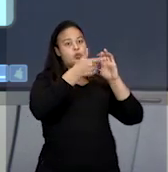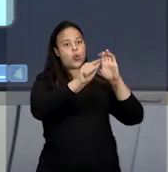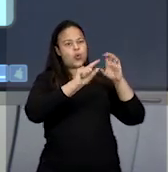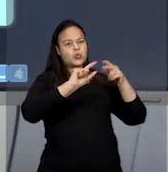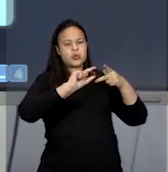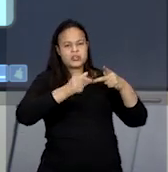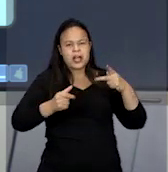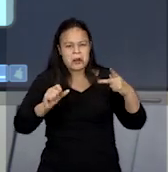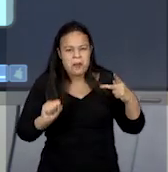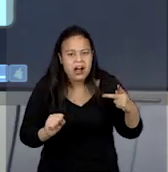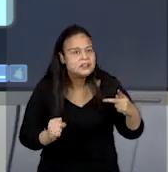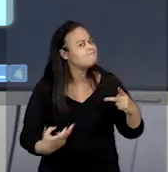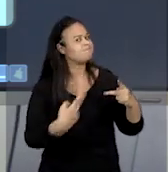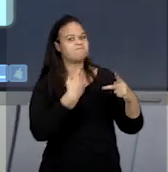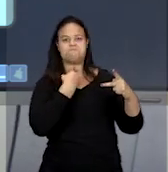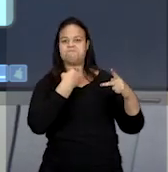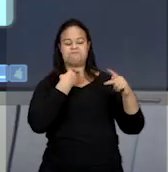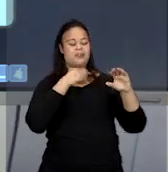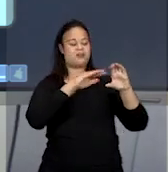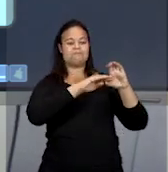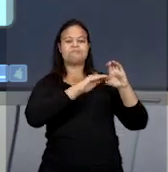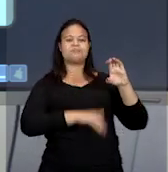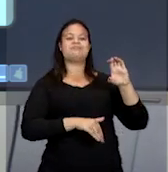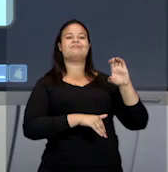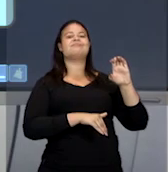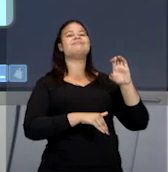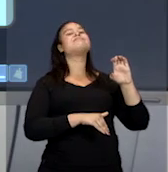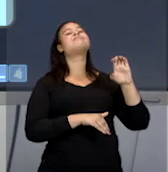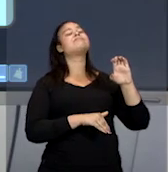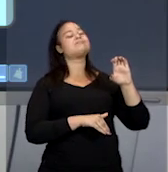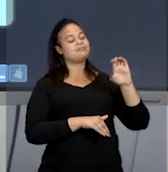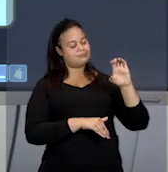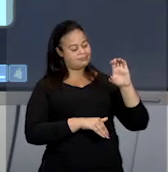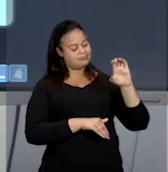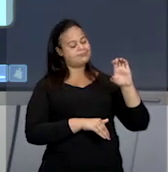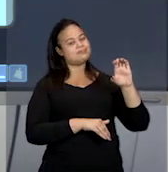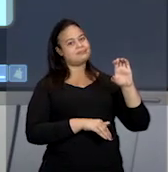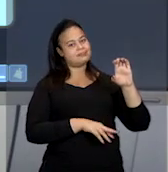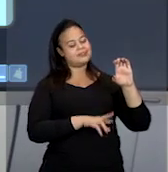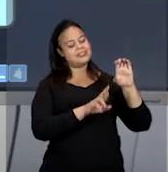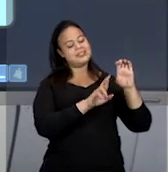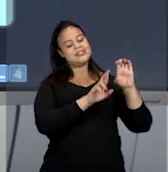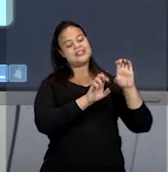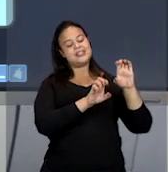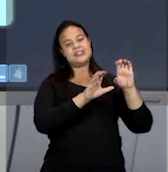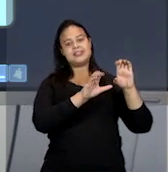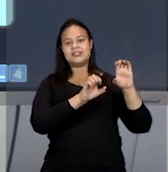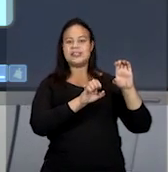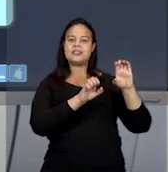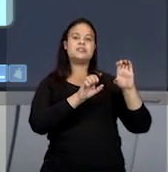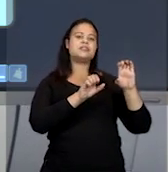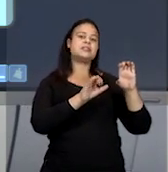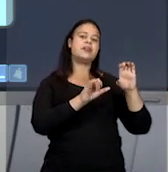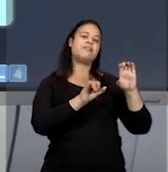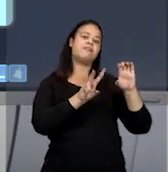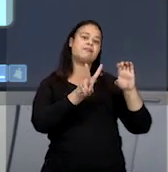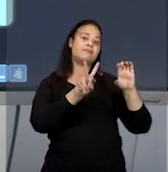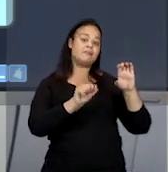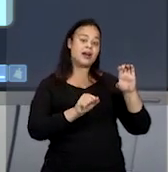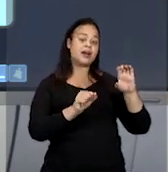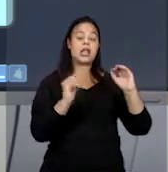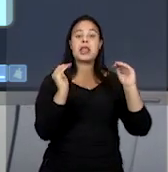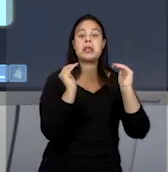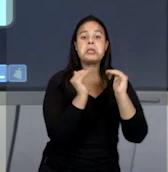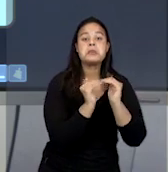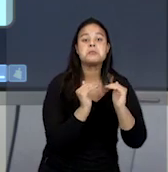gene. Nesse caso, eu falo então que houve uma epistasia recessiva. E a minha